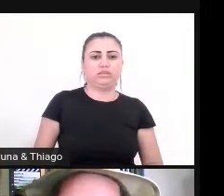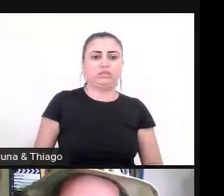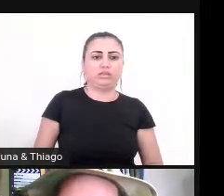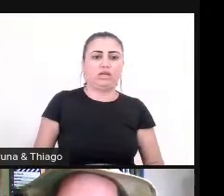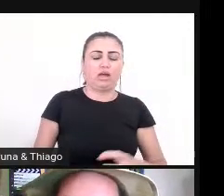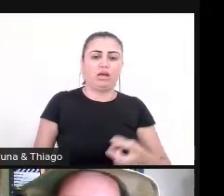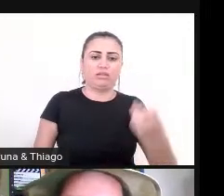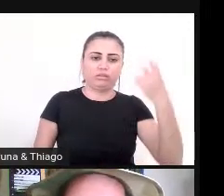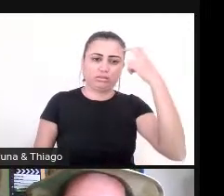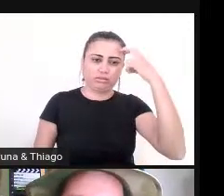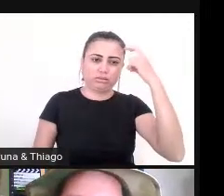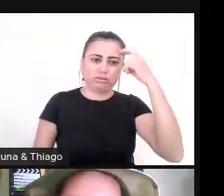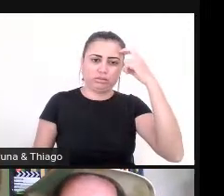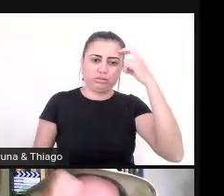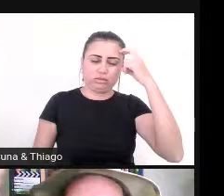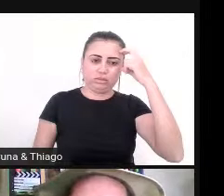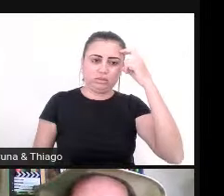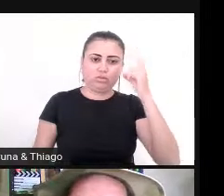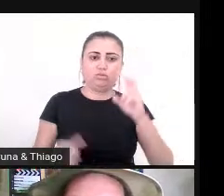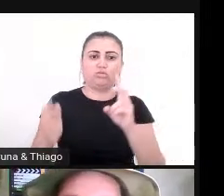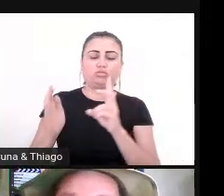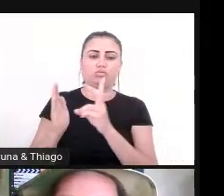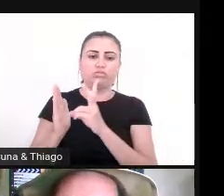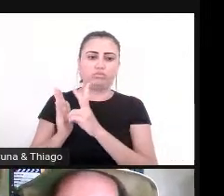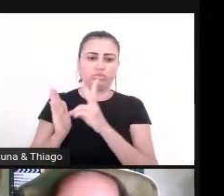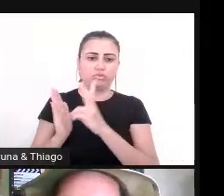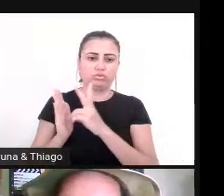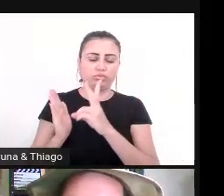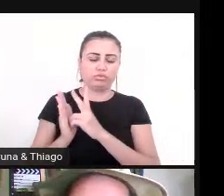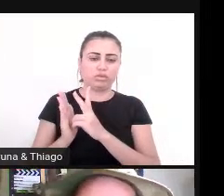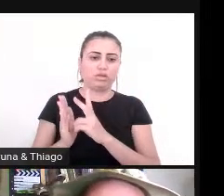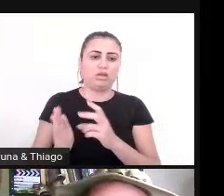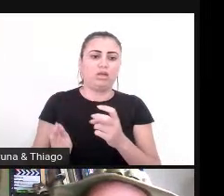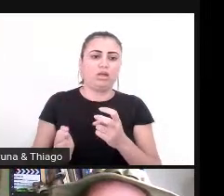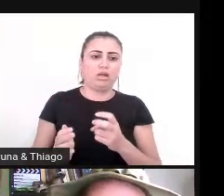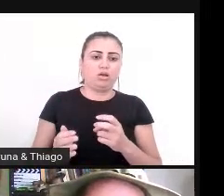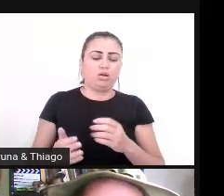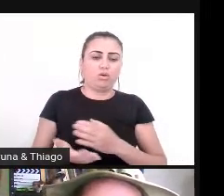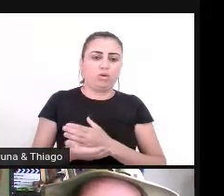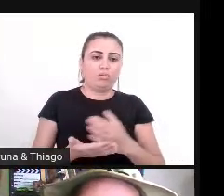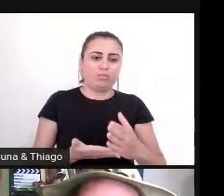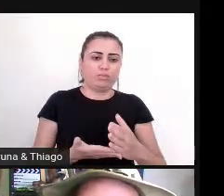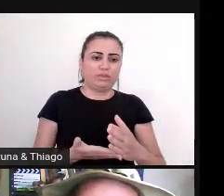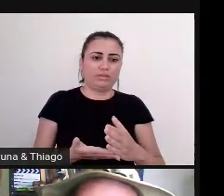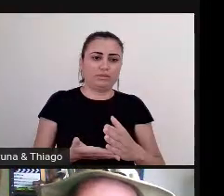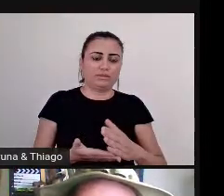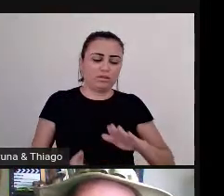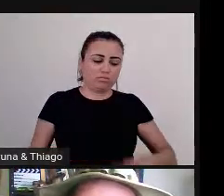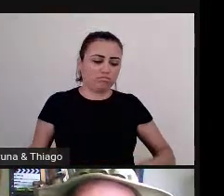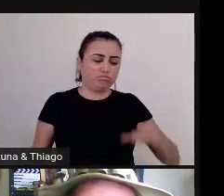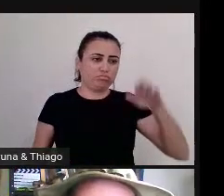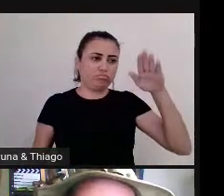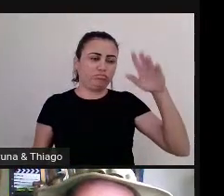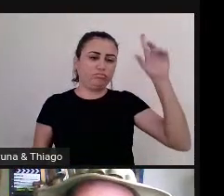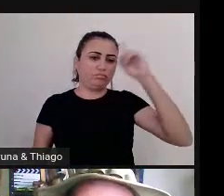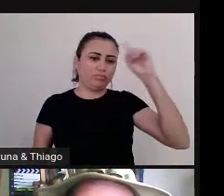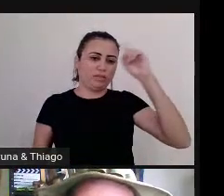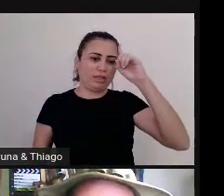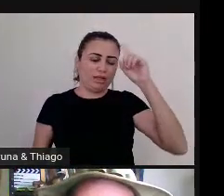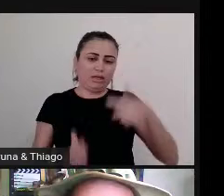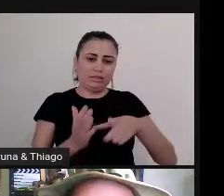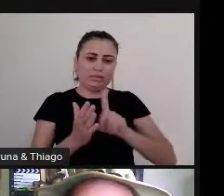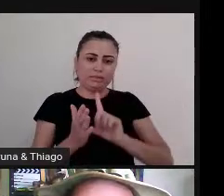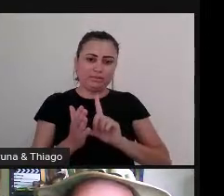Maué fazem esse ritual para entrar aí na fase adulta e poder caçar. Aqui nós temos a famosa caba,